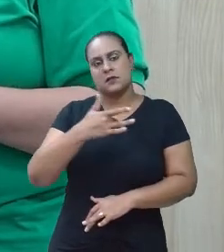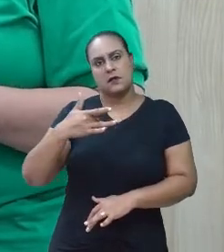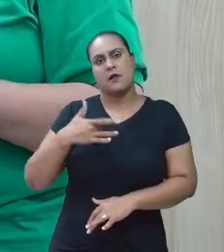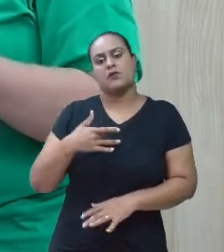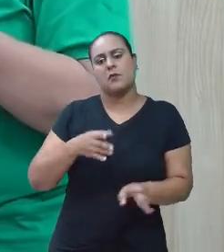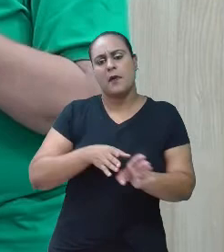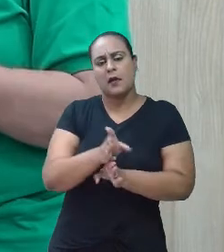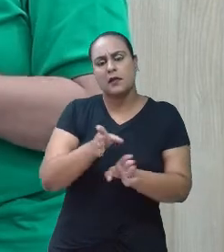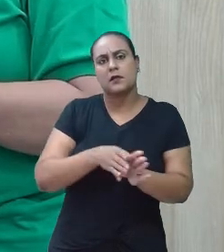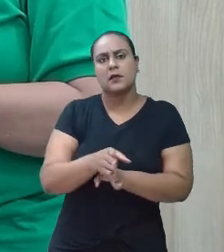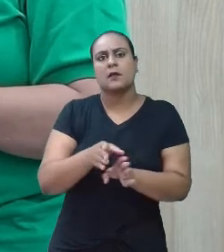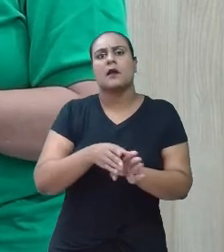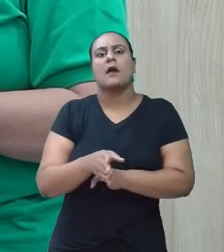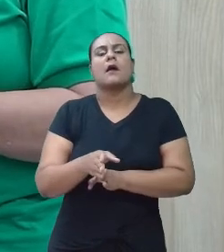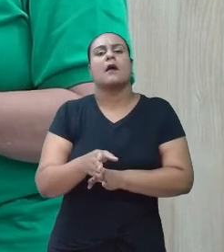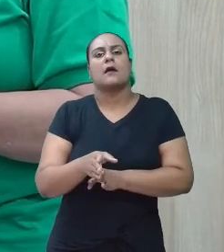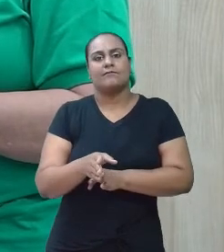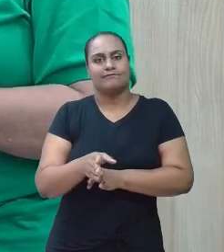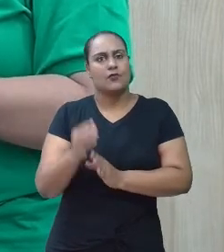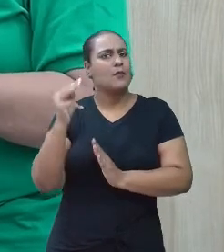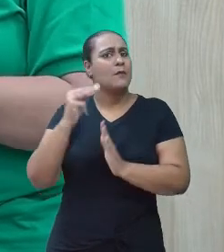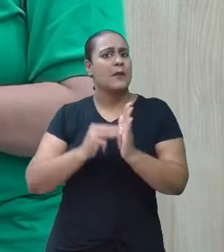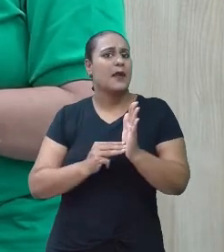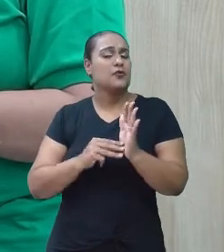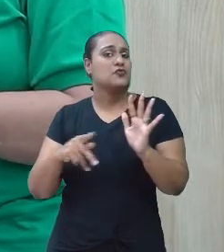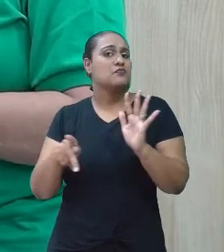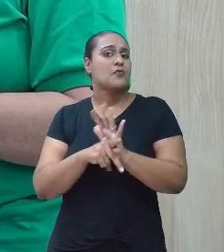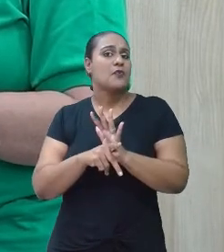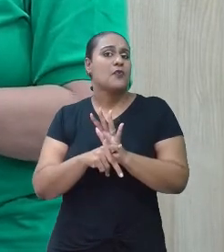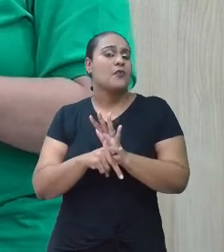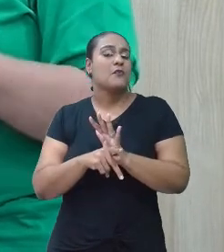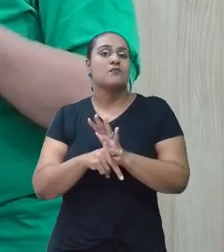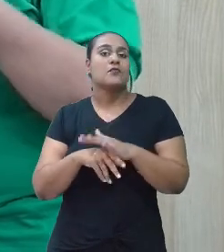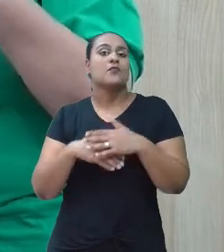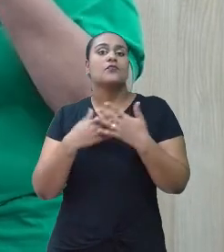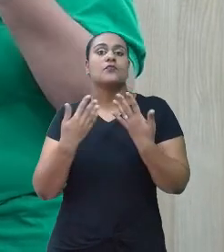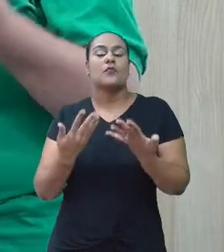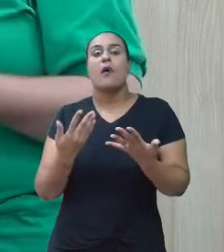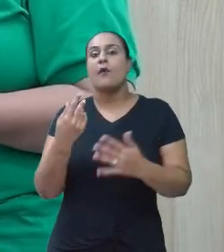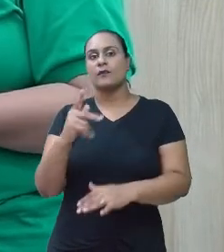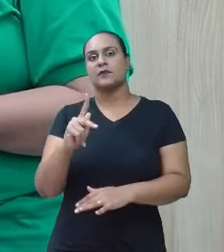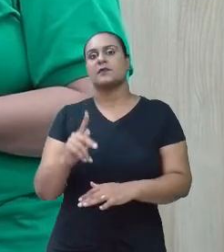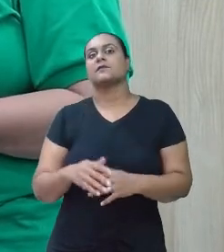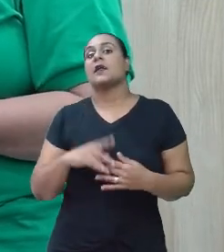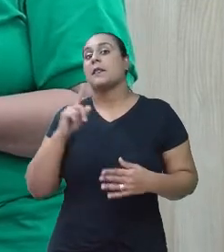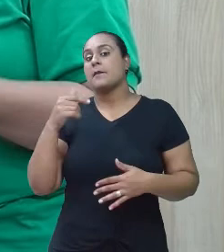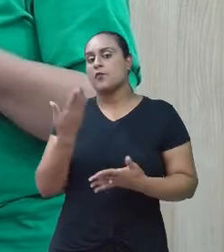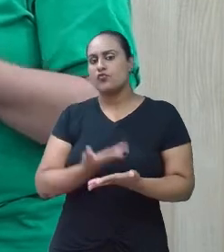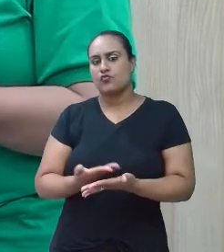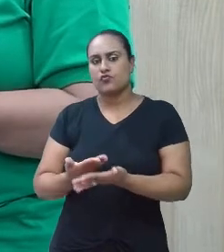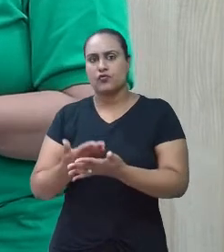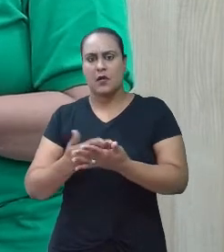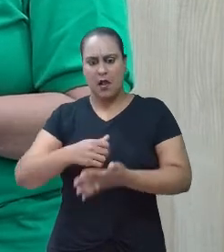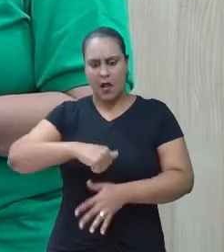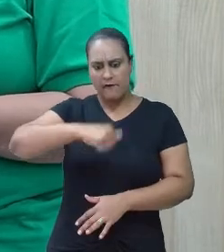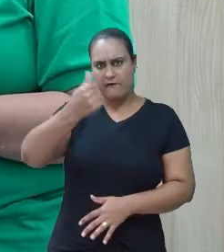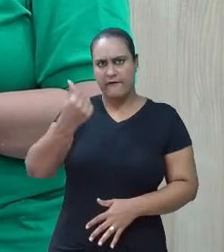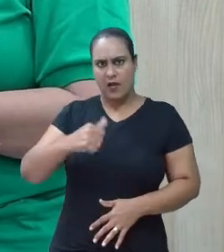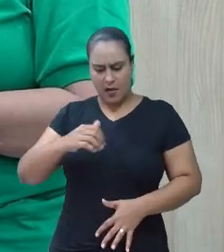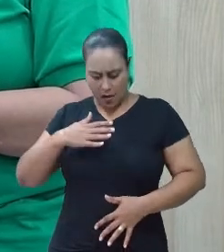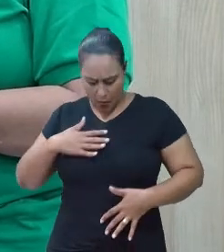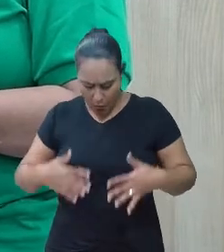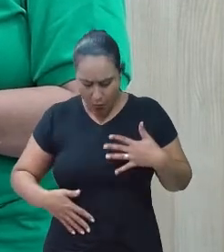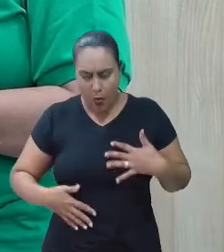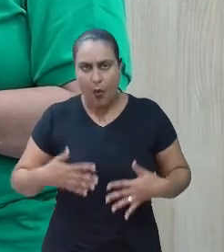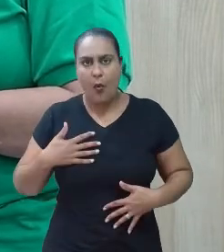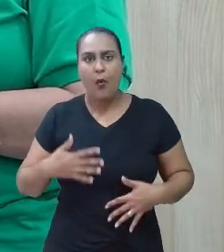um lugar para que vocês possam ter esse contato com esse médico e após um estudo do seu corpo, um estudo também do que